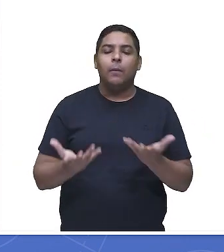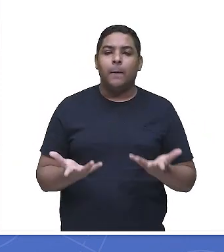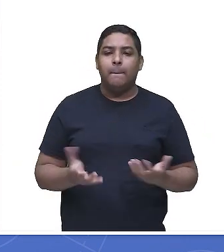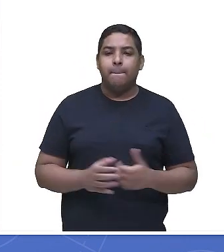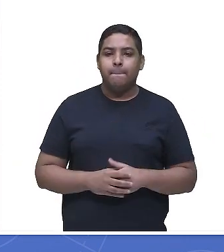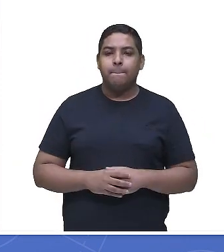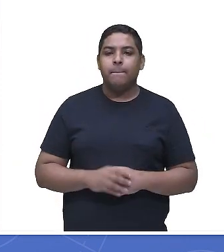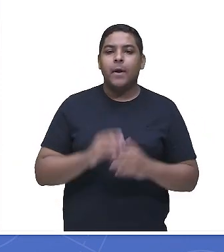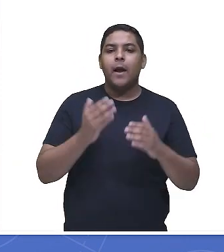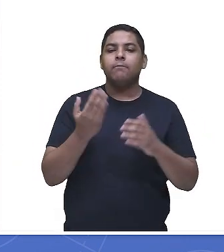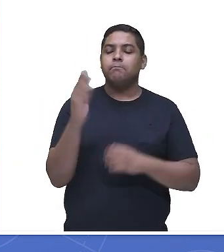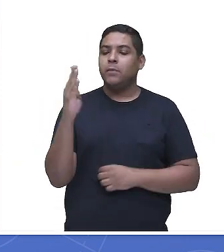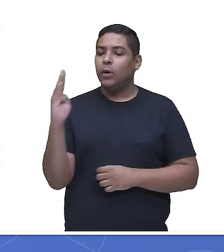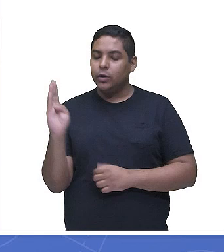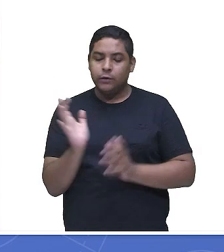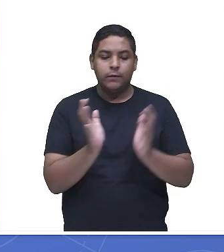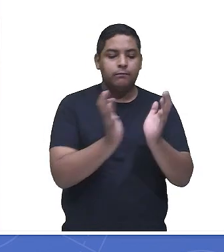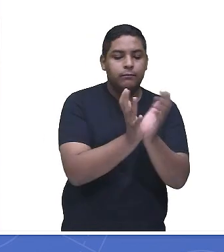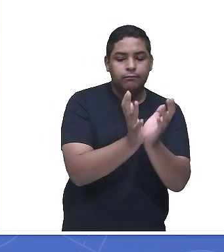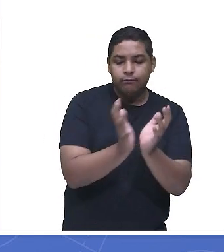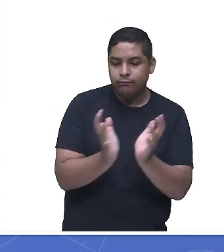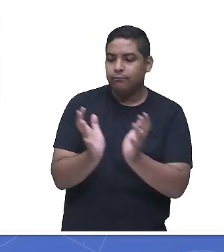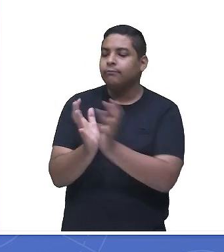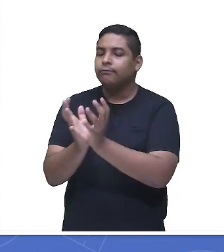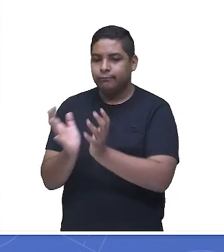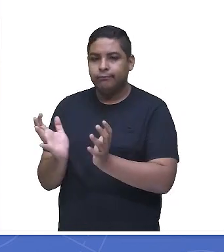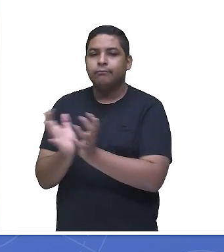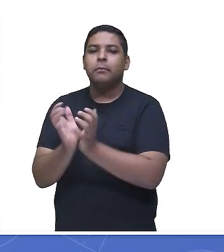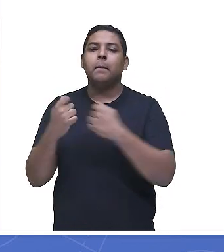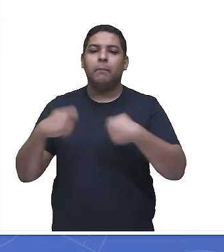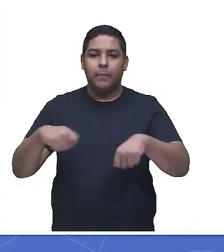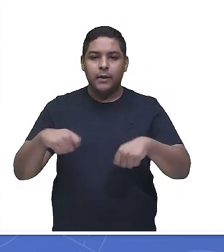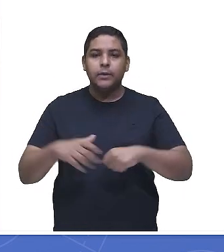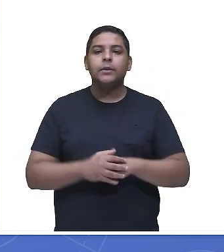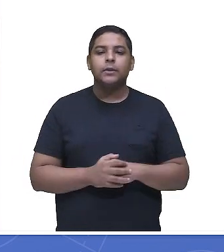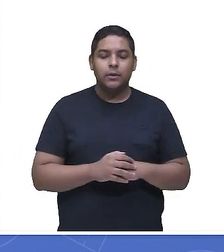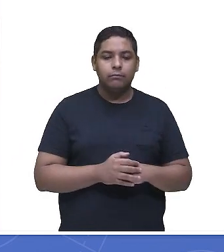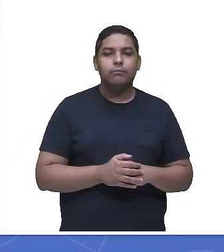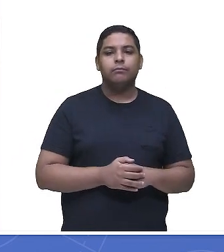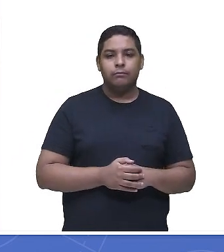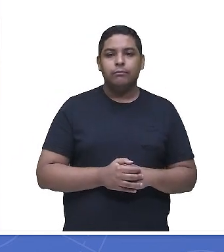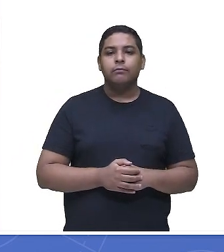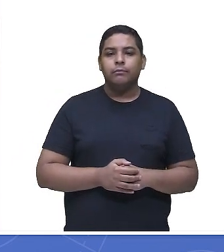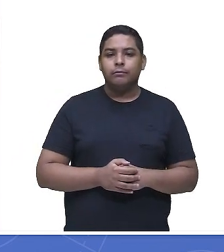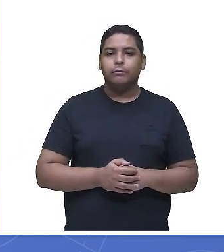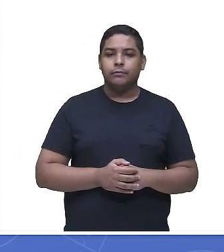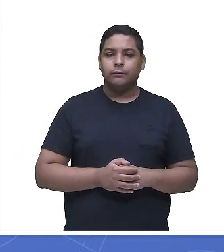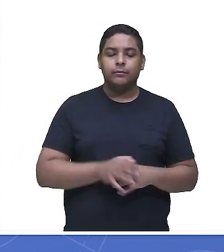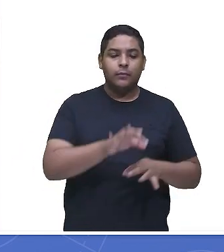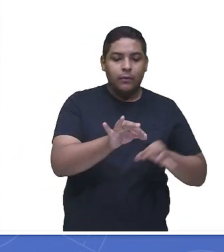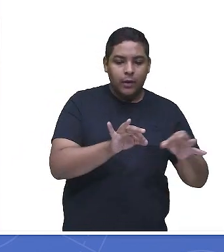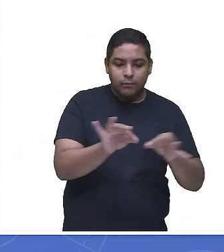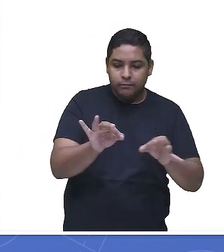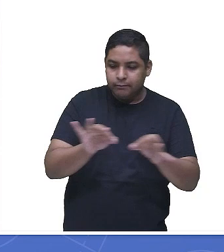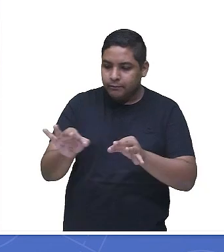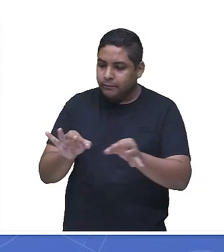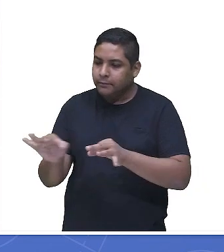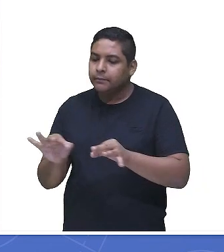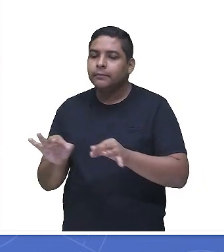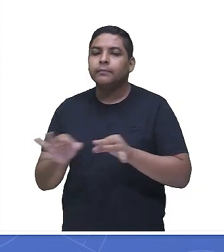vai dividindo as suas áreas e também dividindo aí, ó, organizando de certa